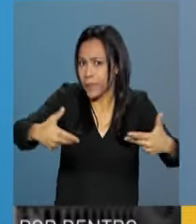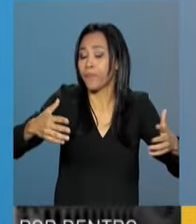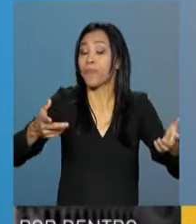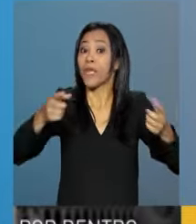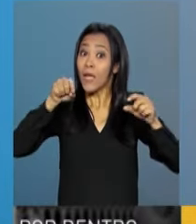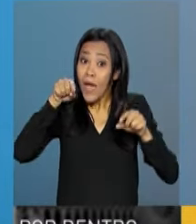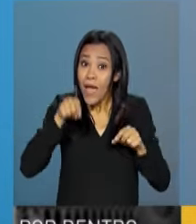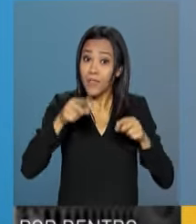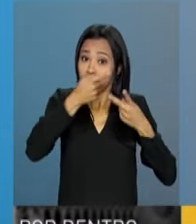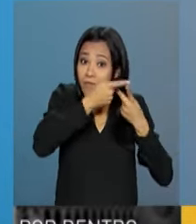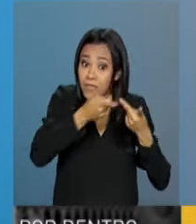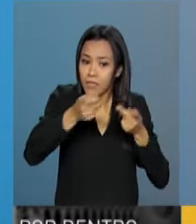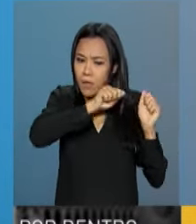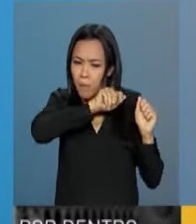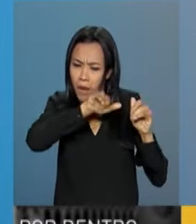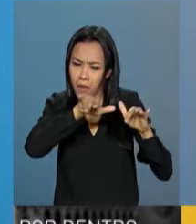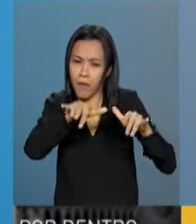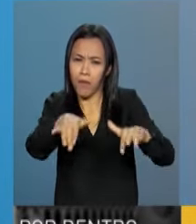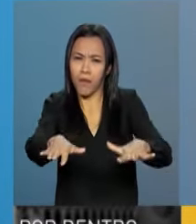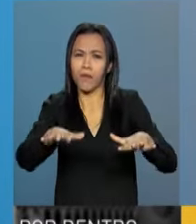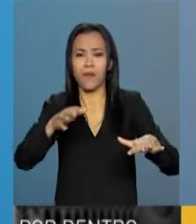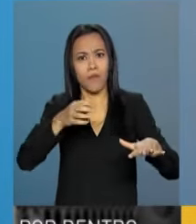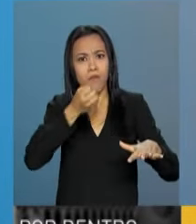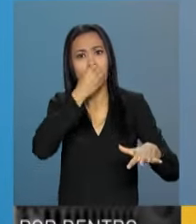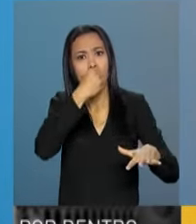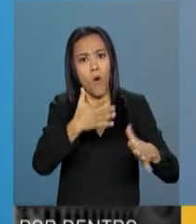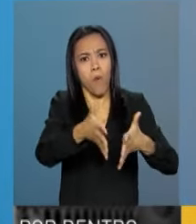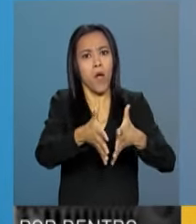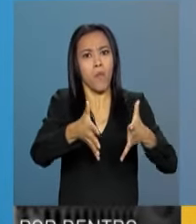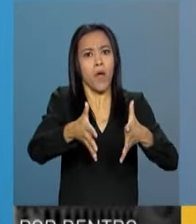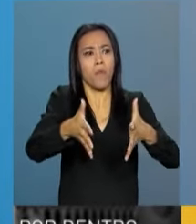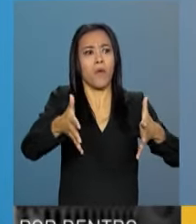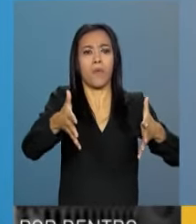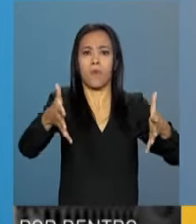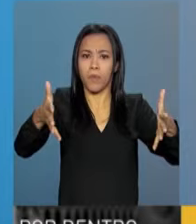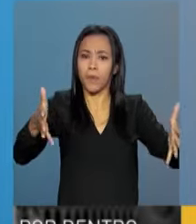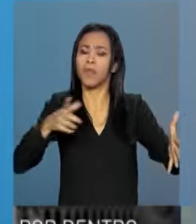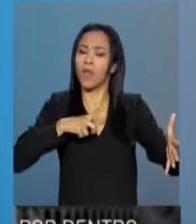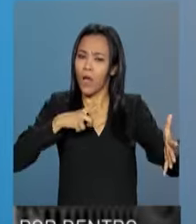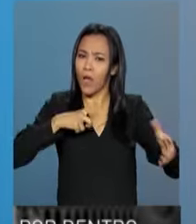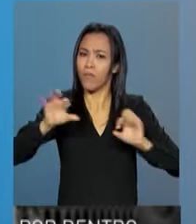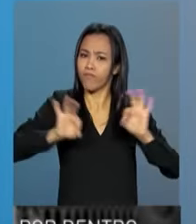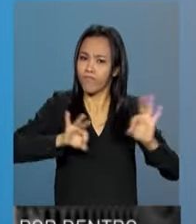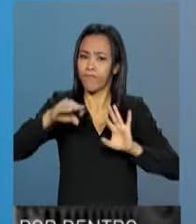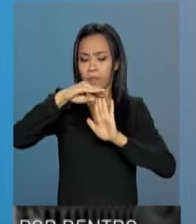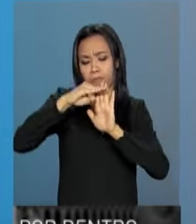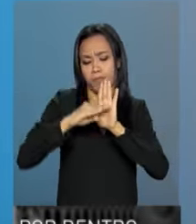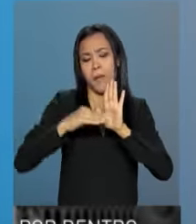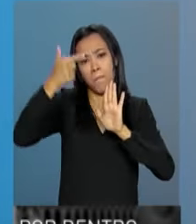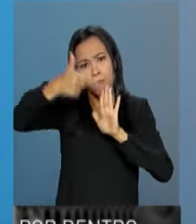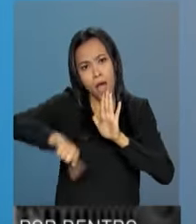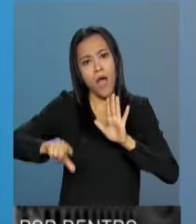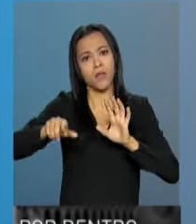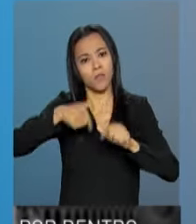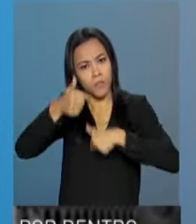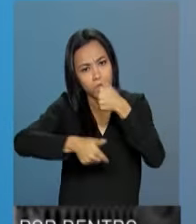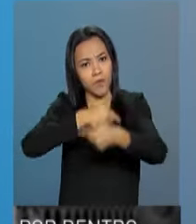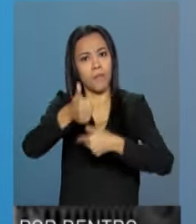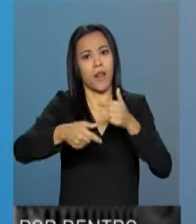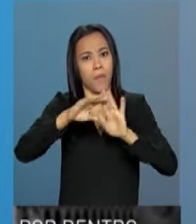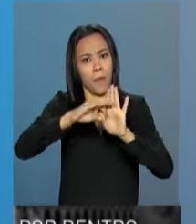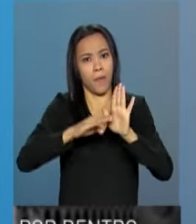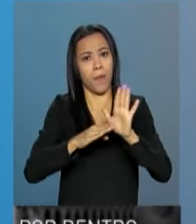enorme incremento e não paramos por aí é tem todo um programa de ampliar mais ainda é